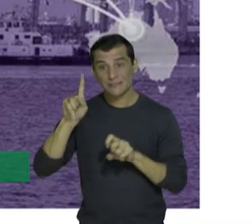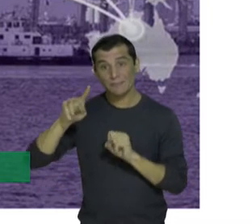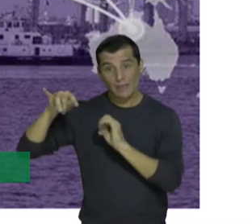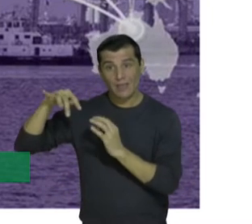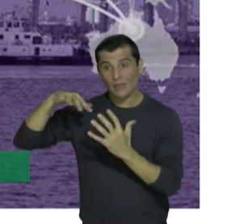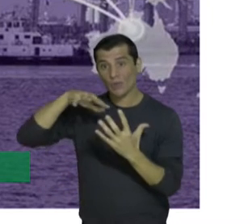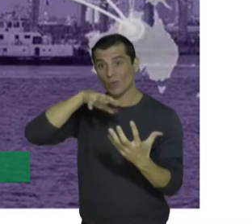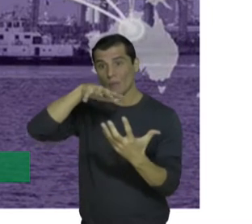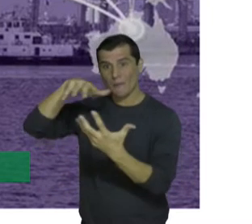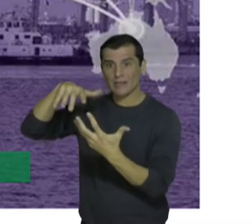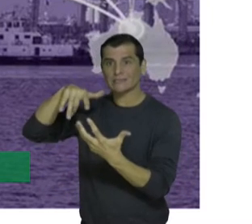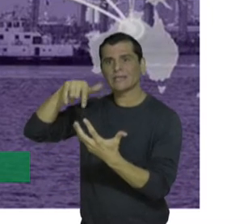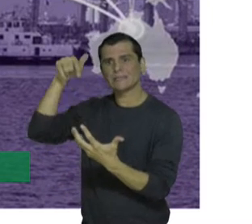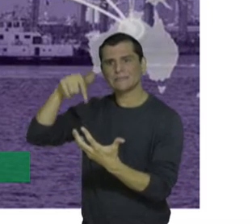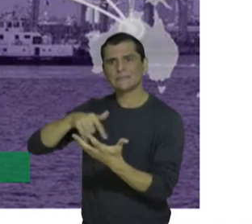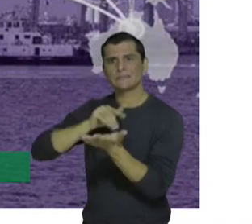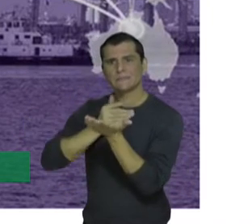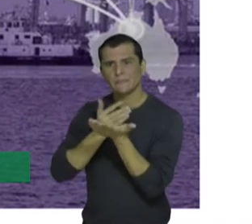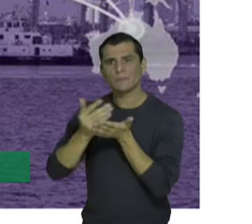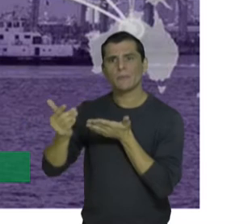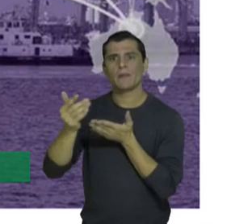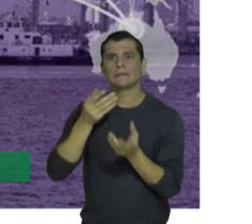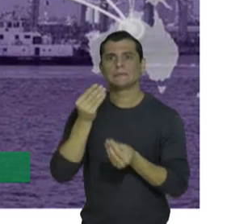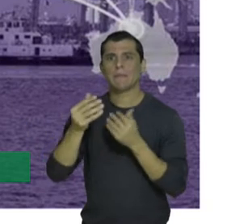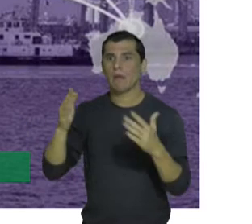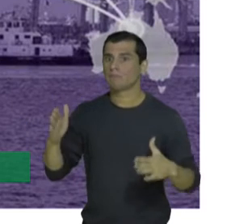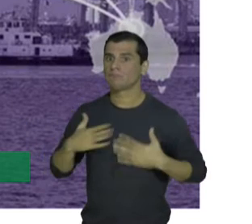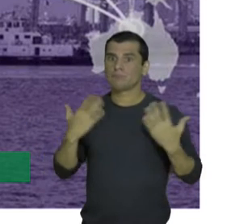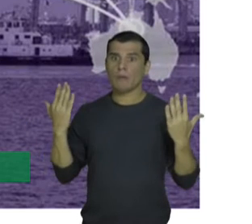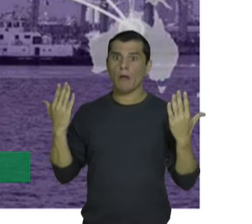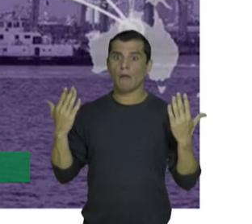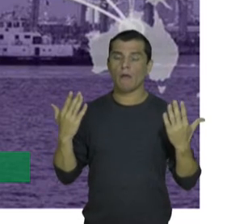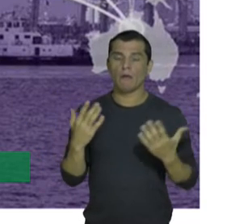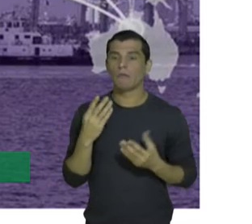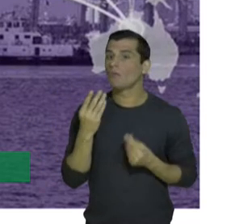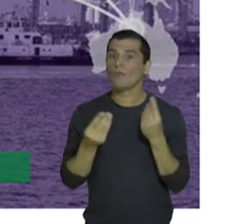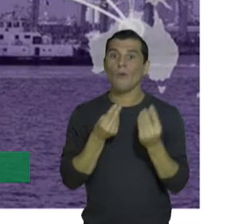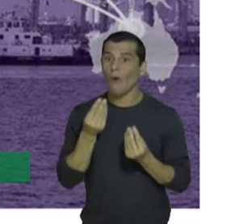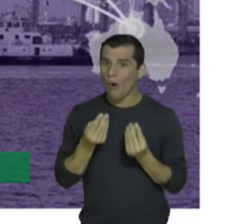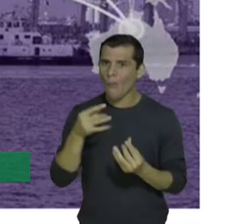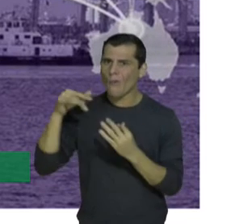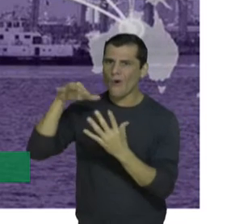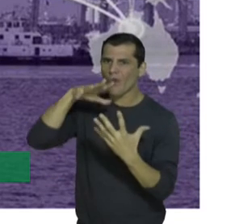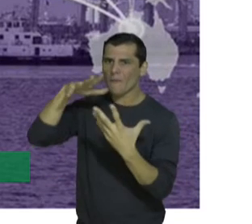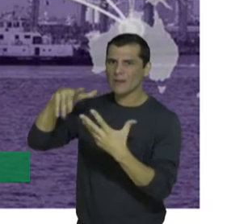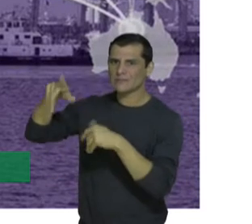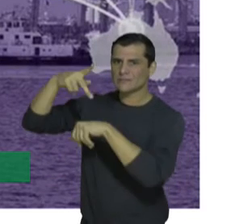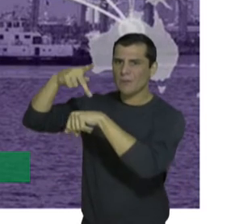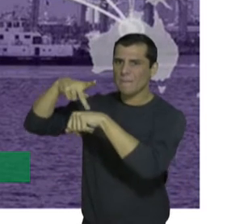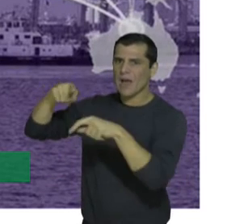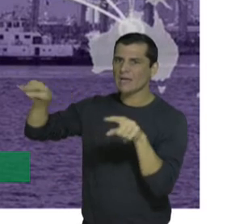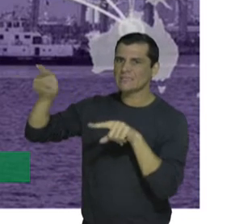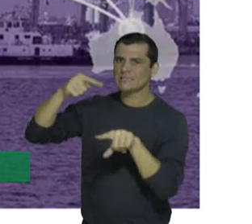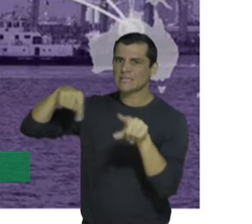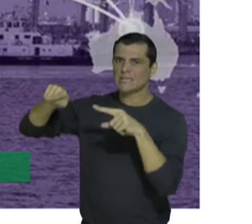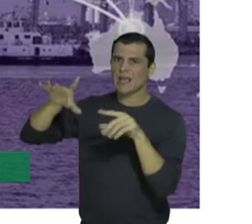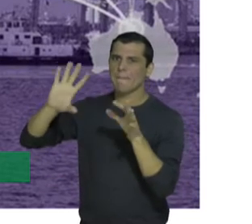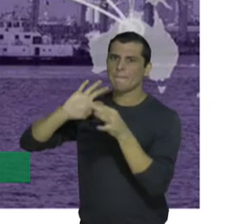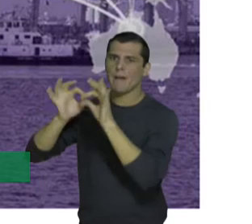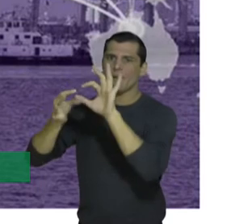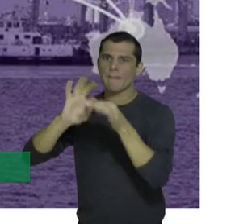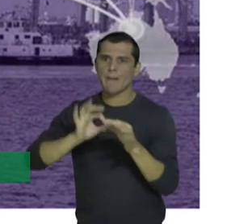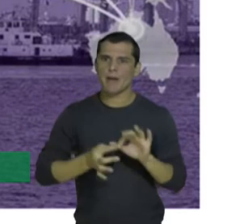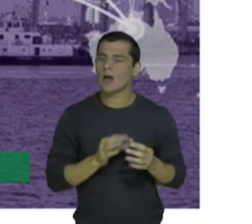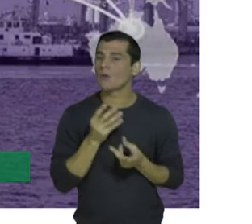globalização e o susto foi grande quando chegou o termo quando se falou